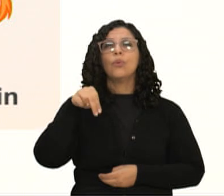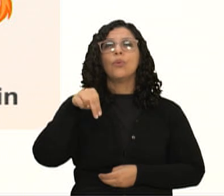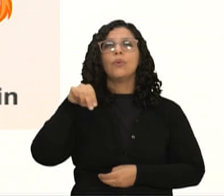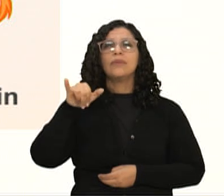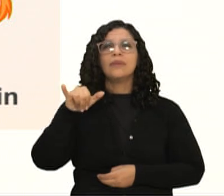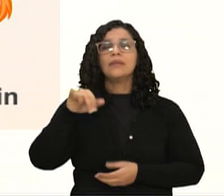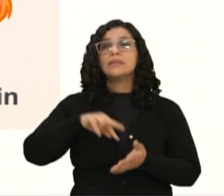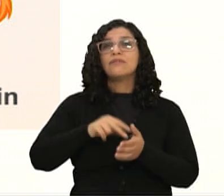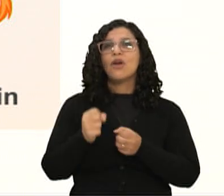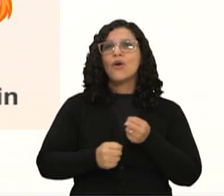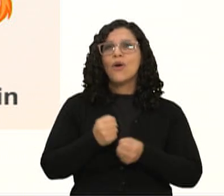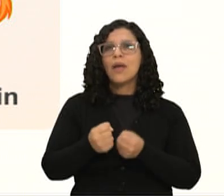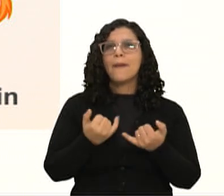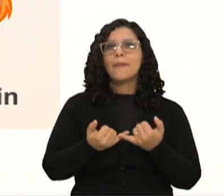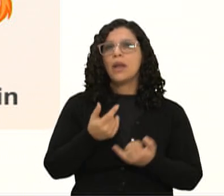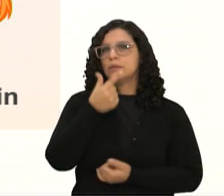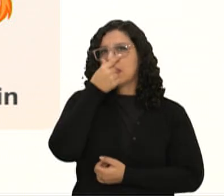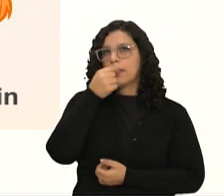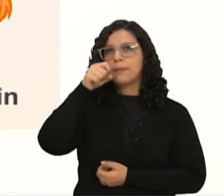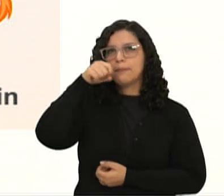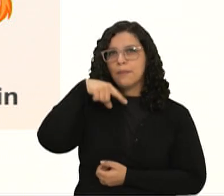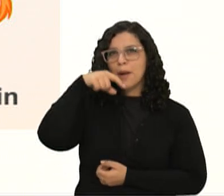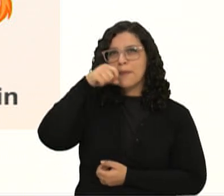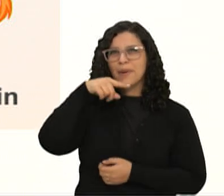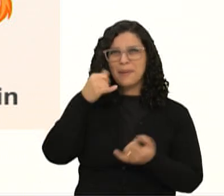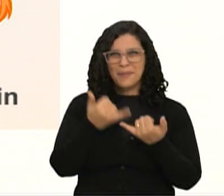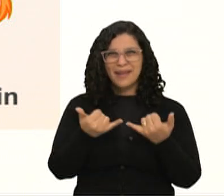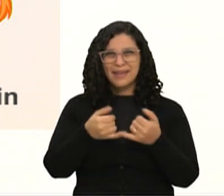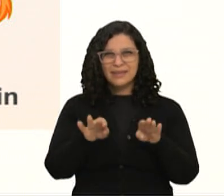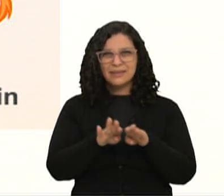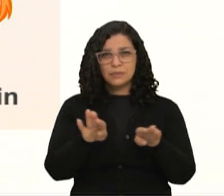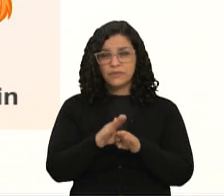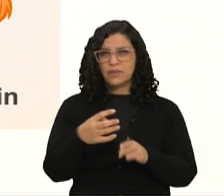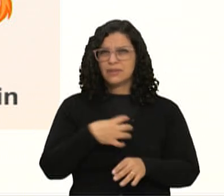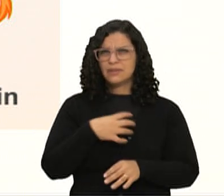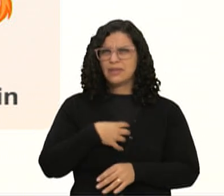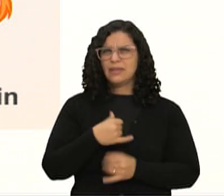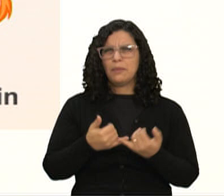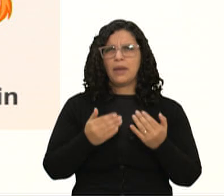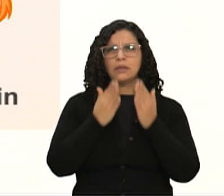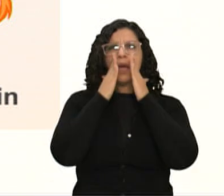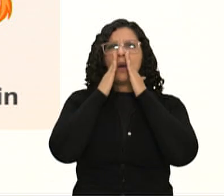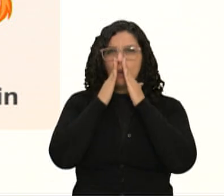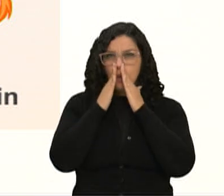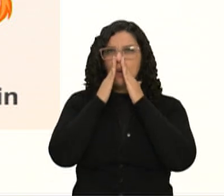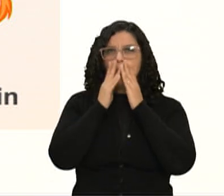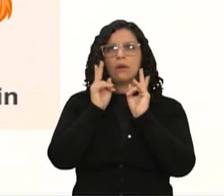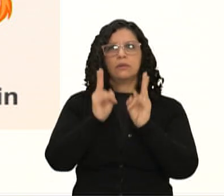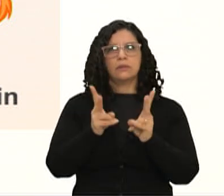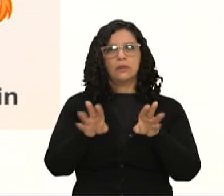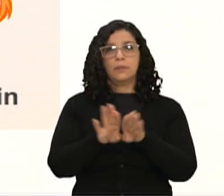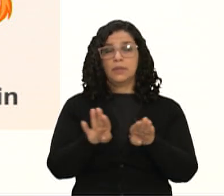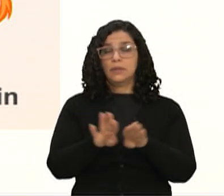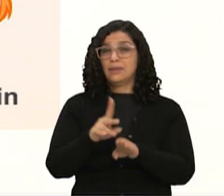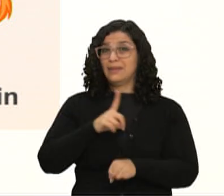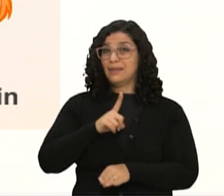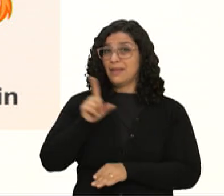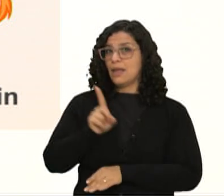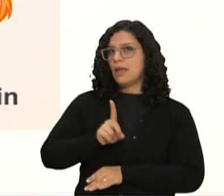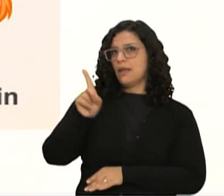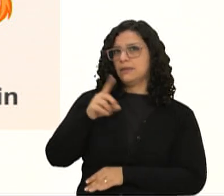ali, ó, nariz escorrendo. Quando você está com bastante coriza, fica toda hora tendo que assoar o nariz, é o